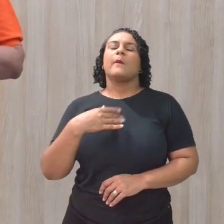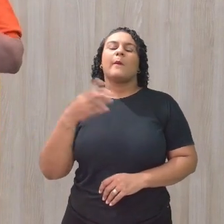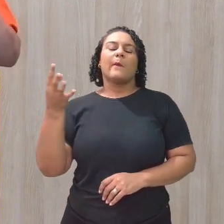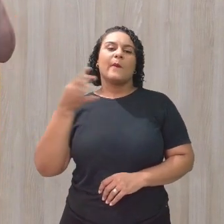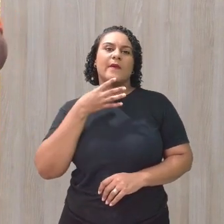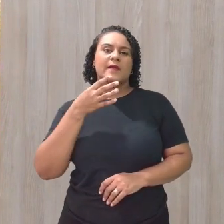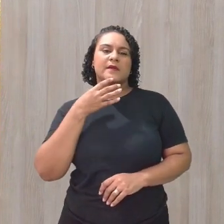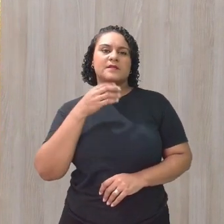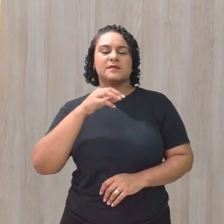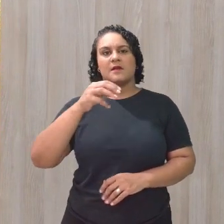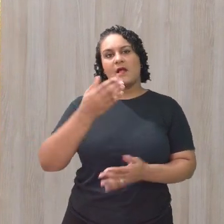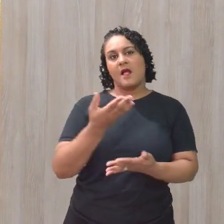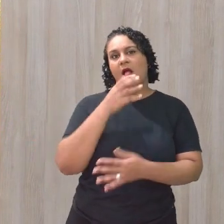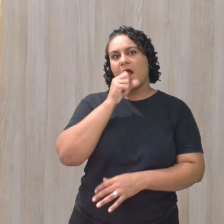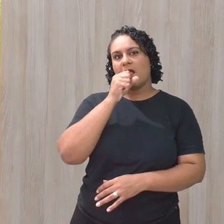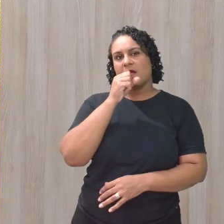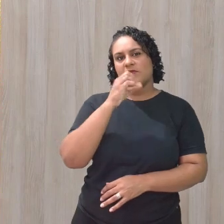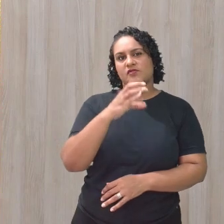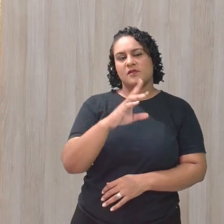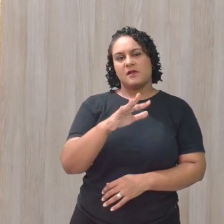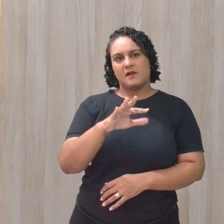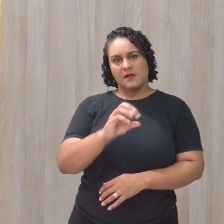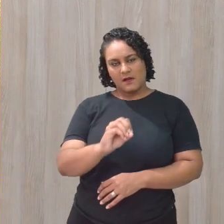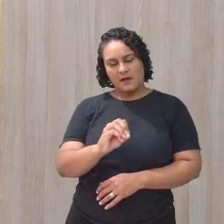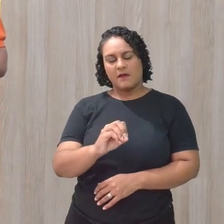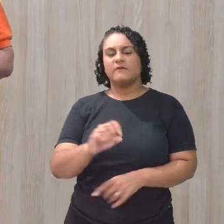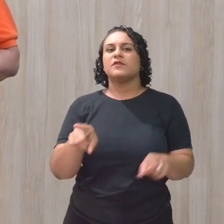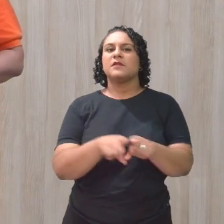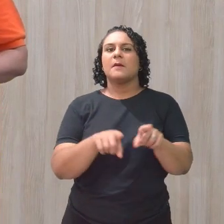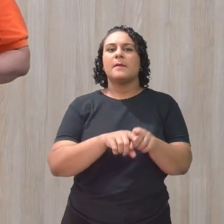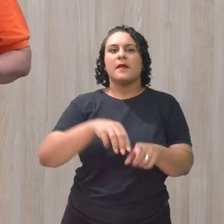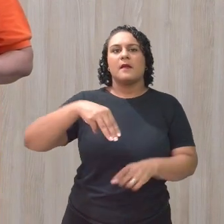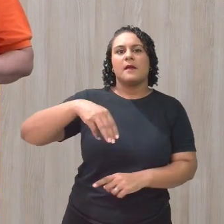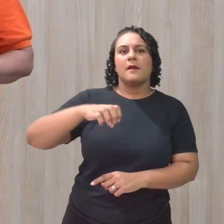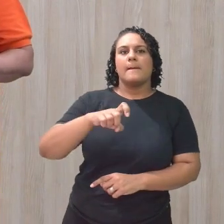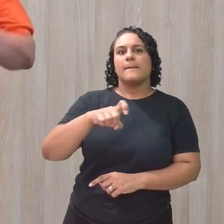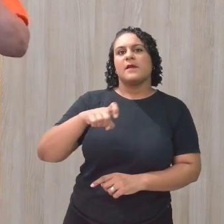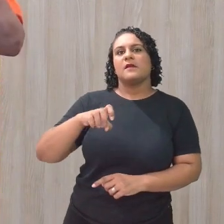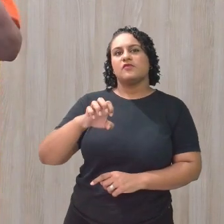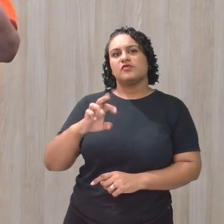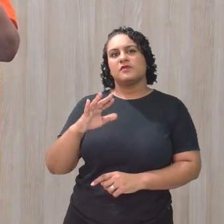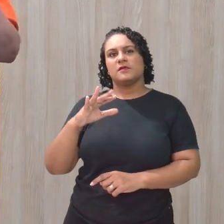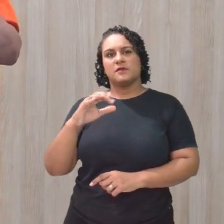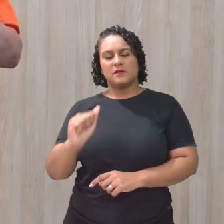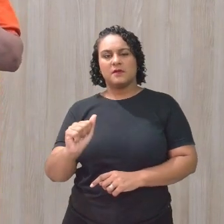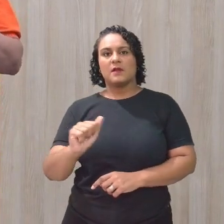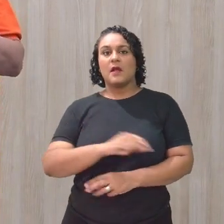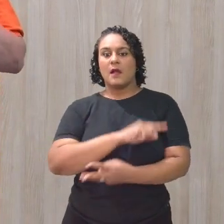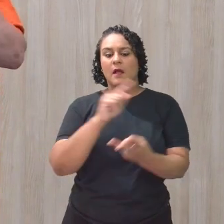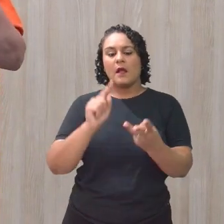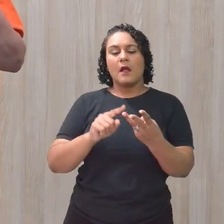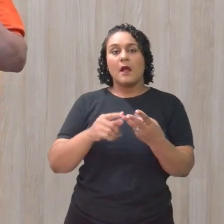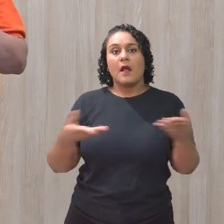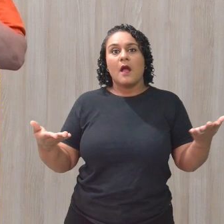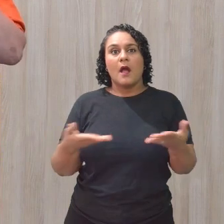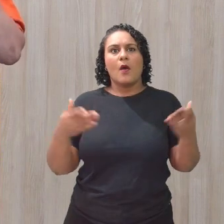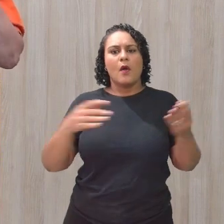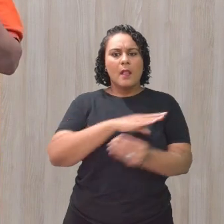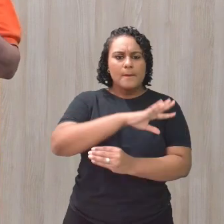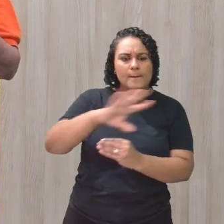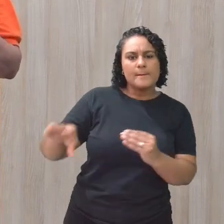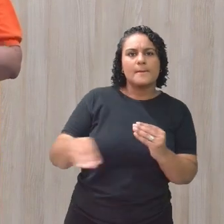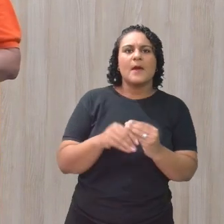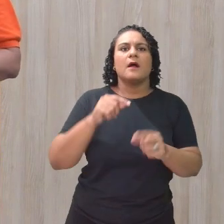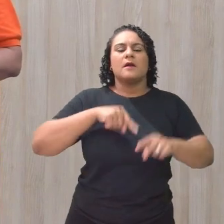laranja-cravo, mexerica, e aí agora vem mais uma palavra para o nosso dicionário regional, não é? A